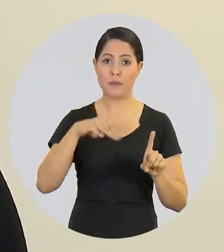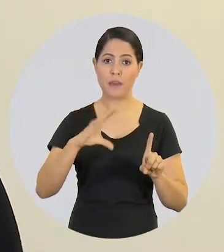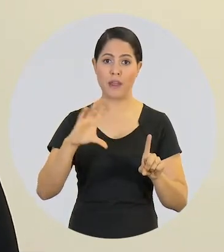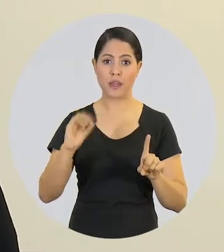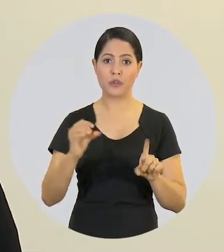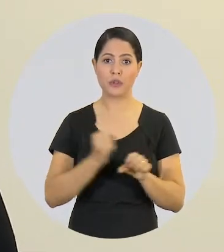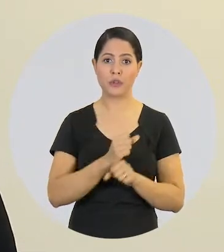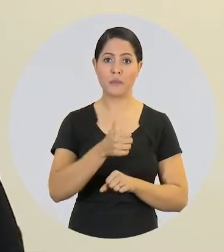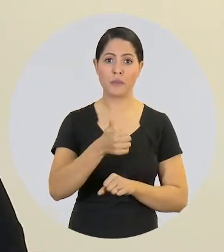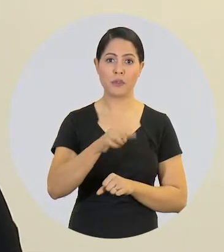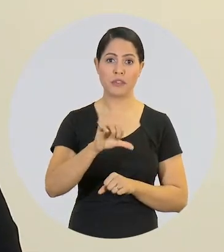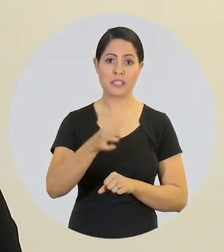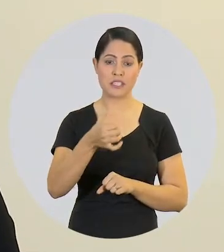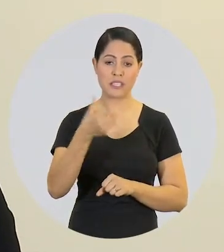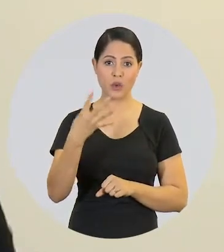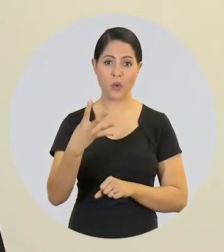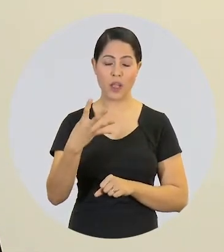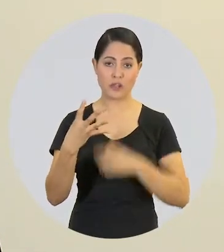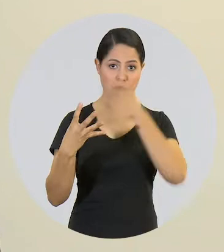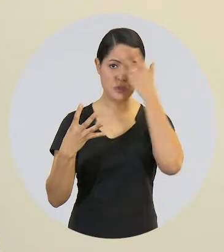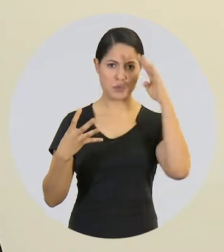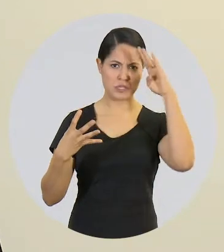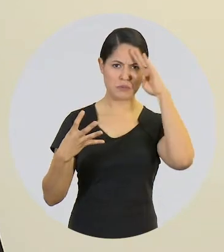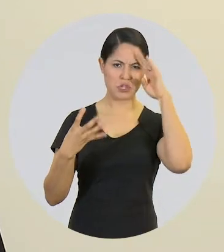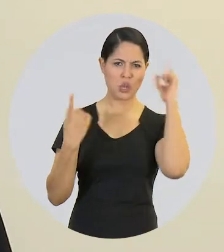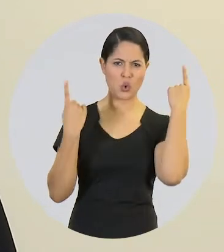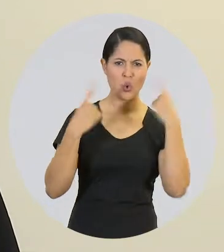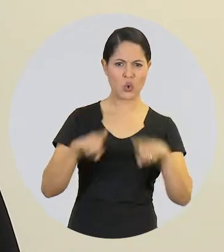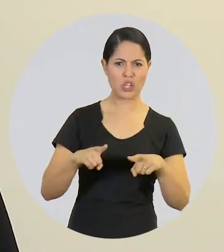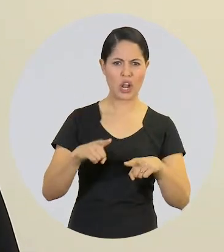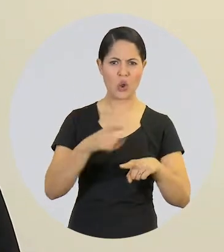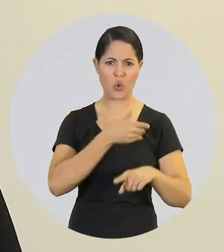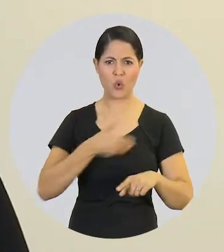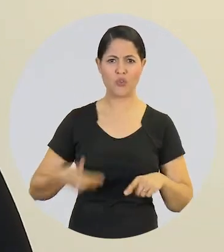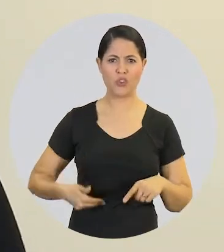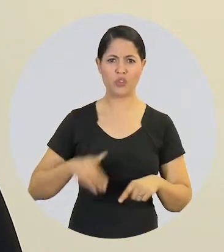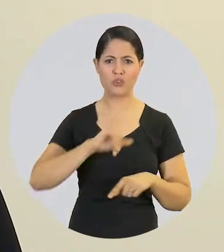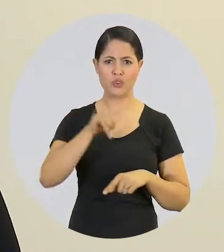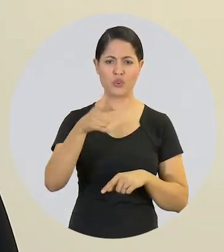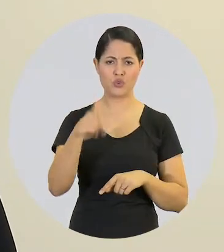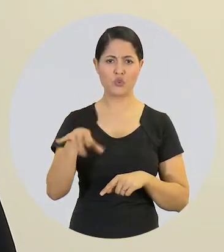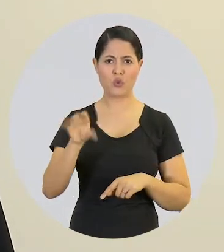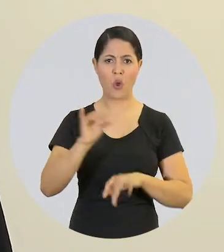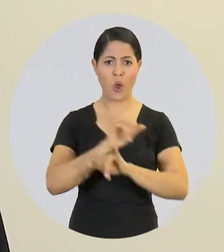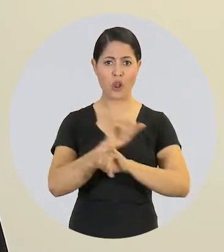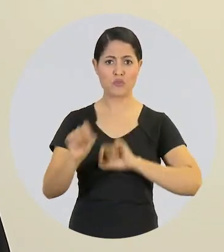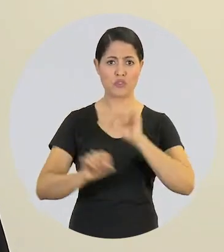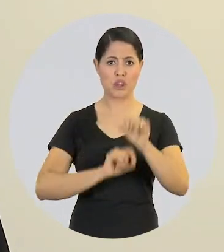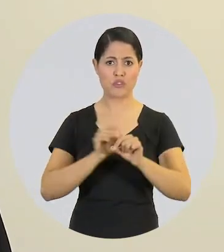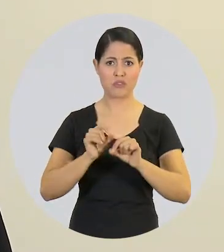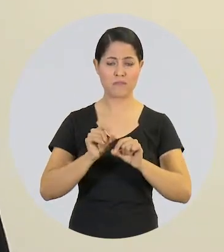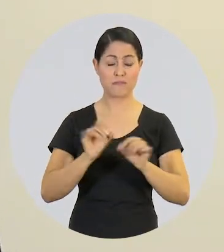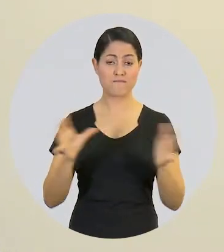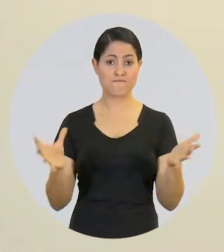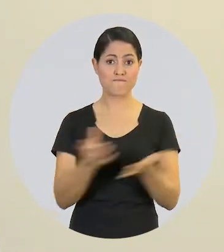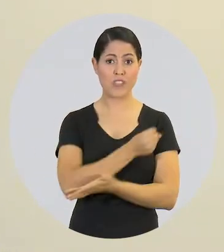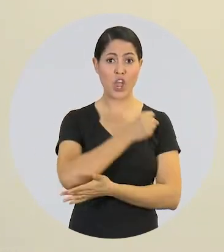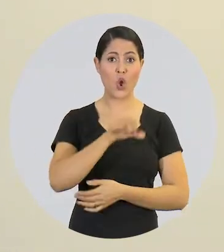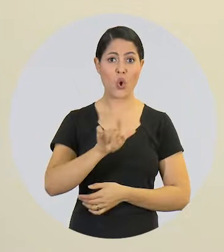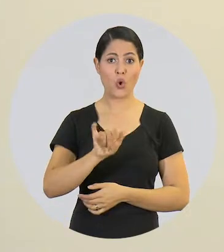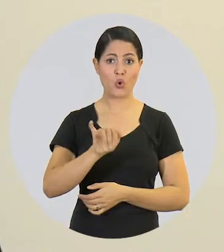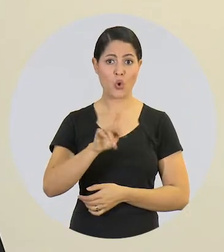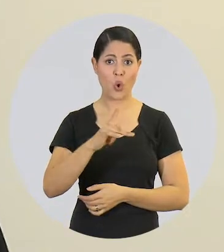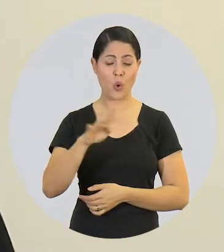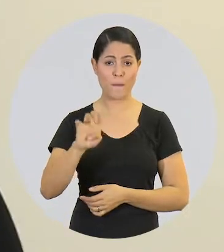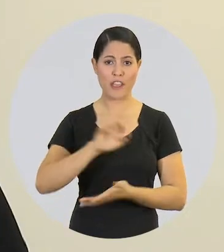1964, militares contrários ao governo de João Goulart destituírem o então presidente e assumirem o poder por meio